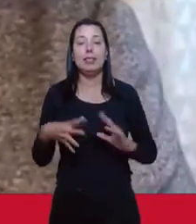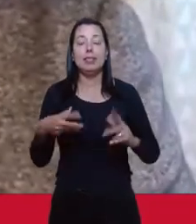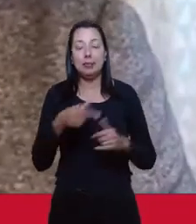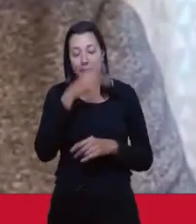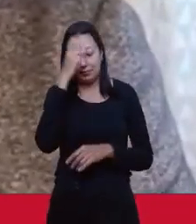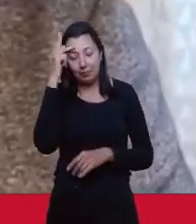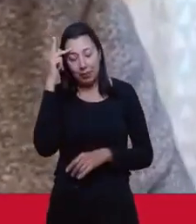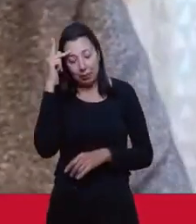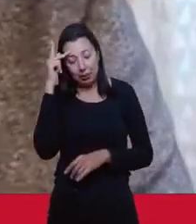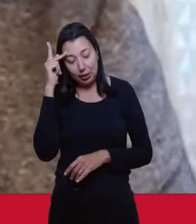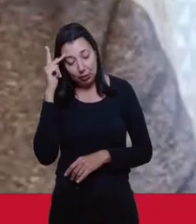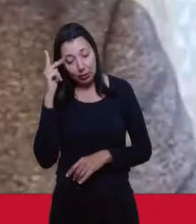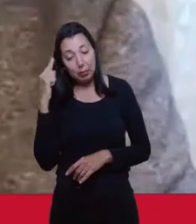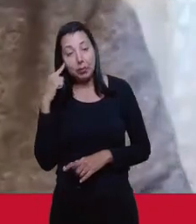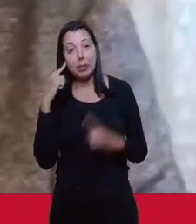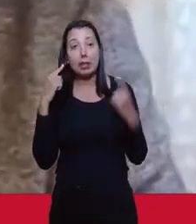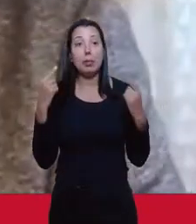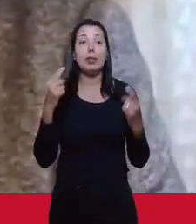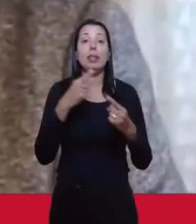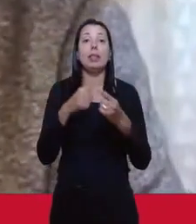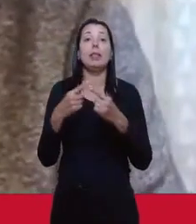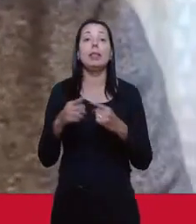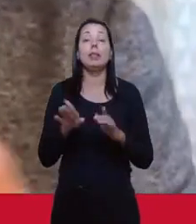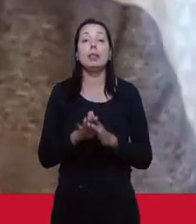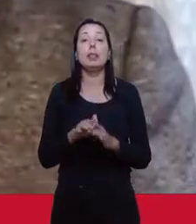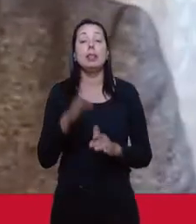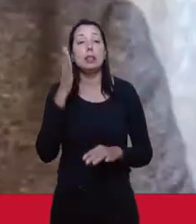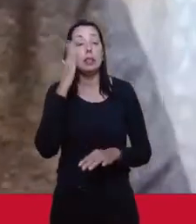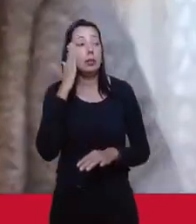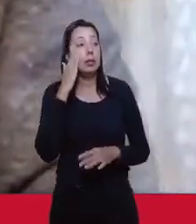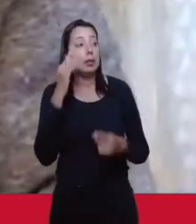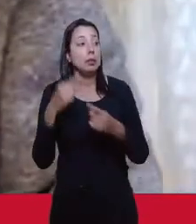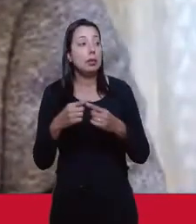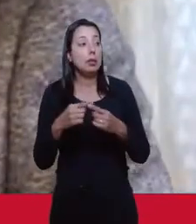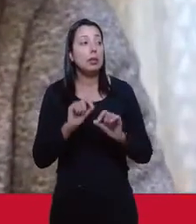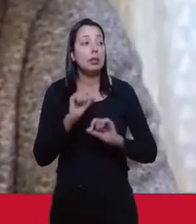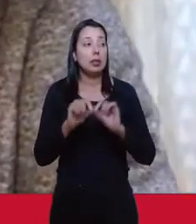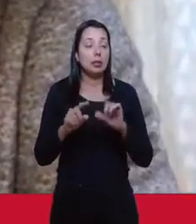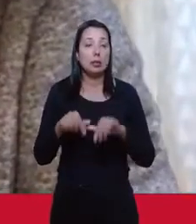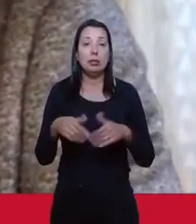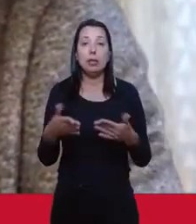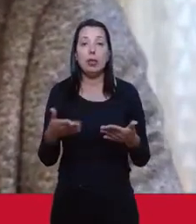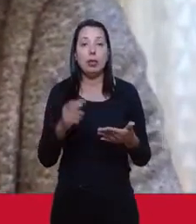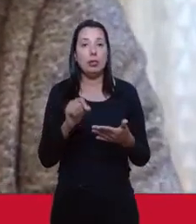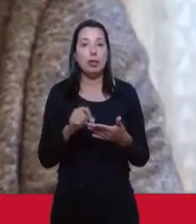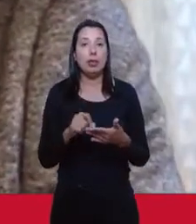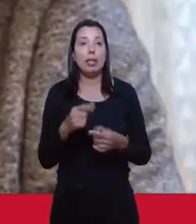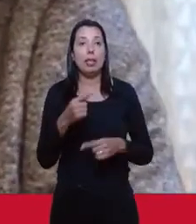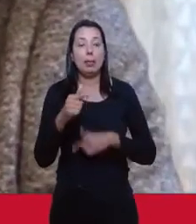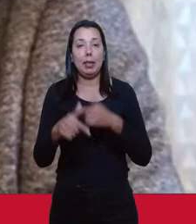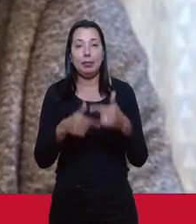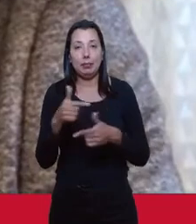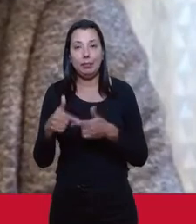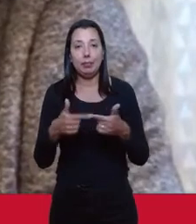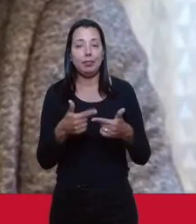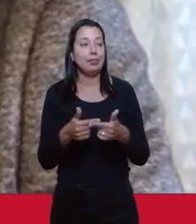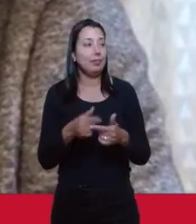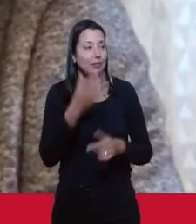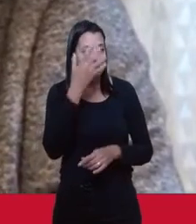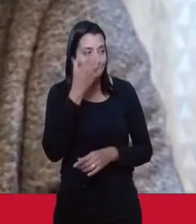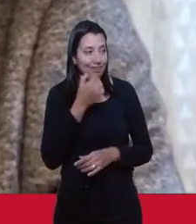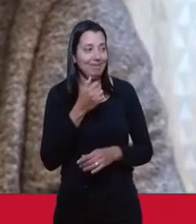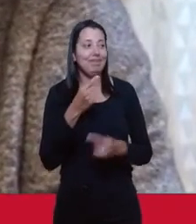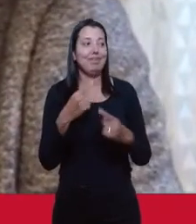mundo, até mesmo para as pessoas que não sabiam que eu era candidato. E eu levei com muita